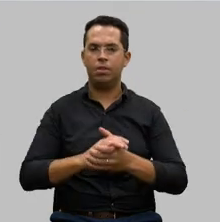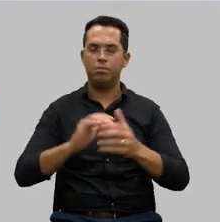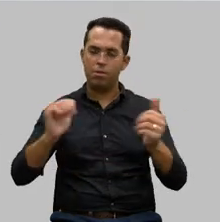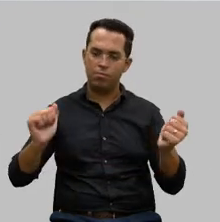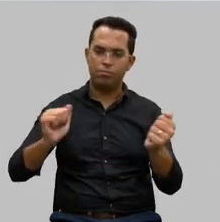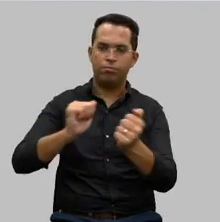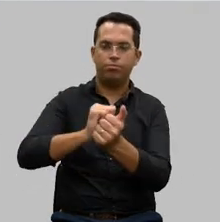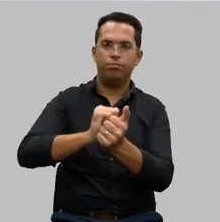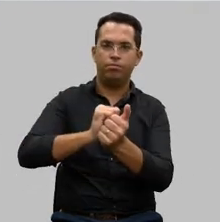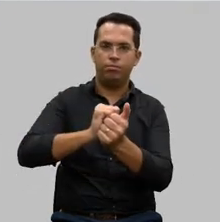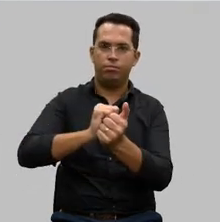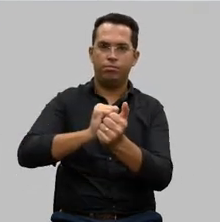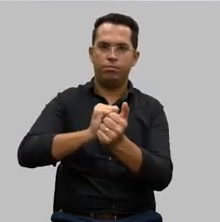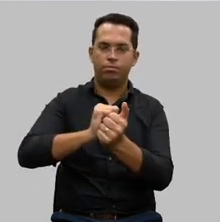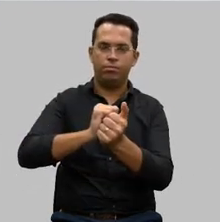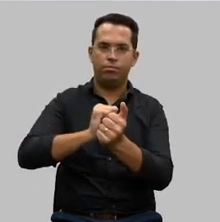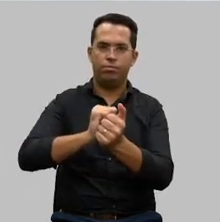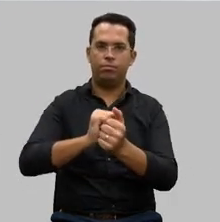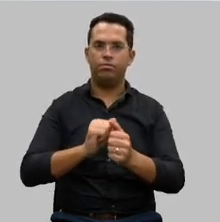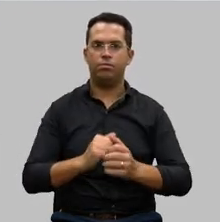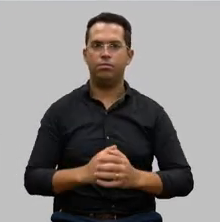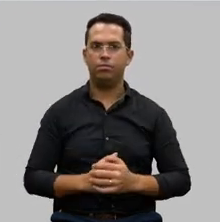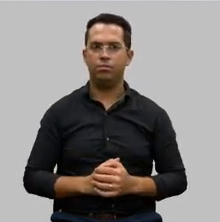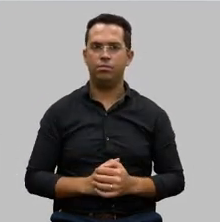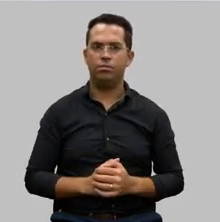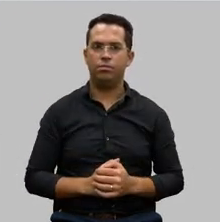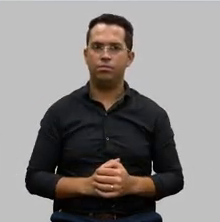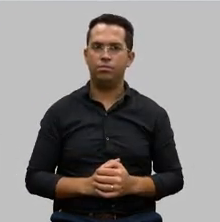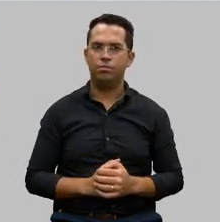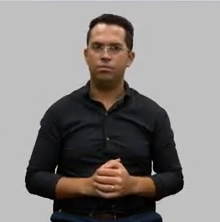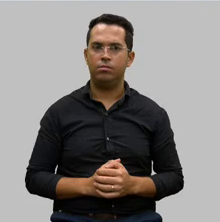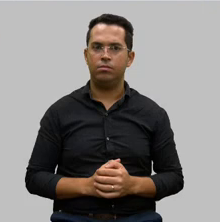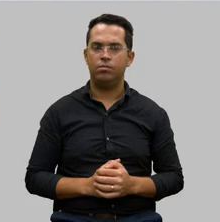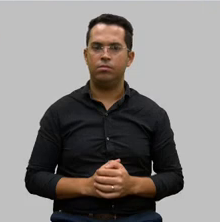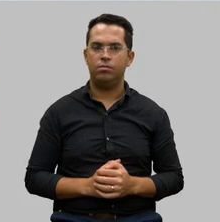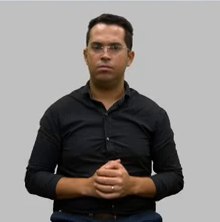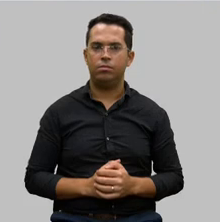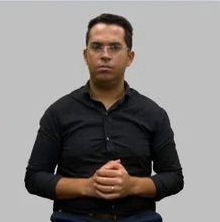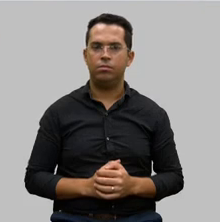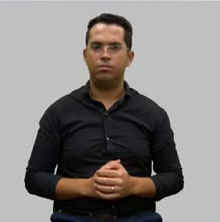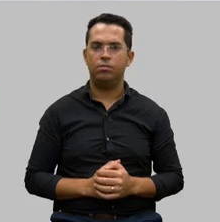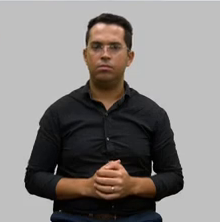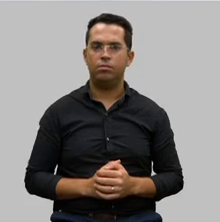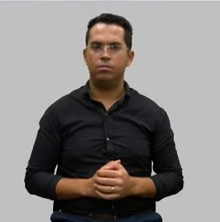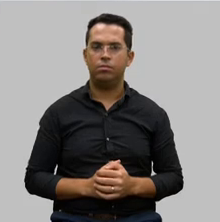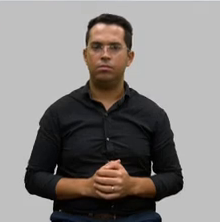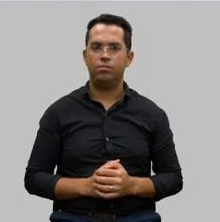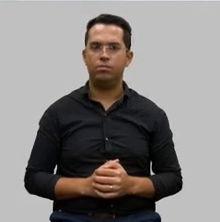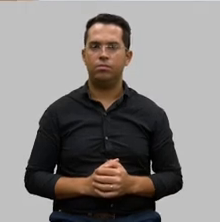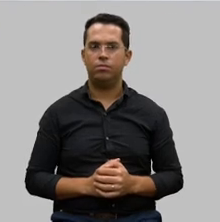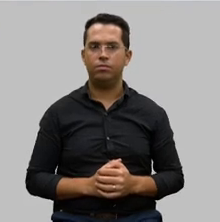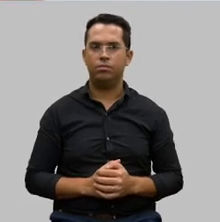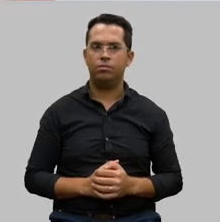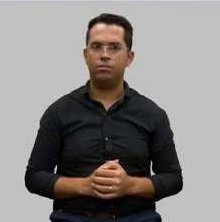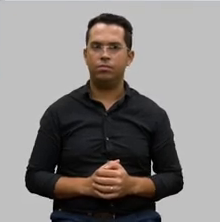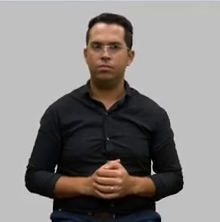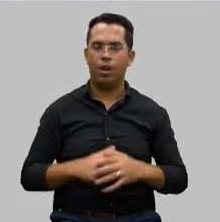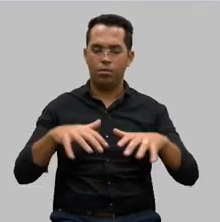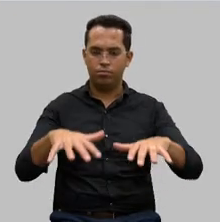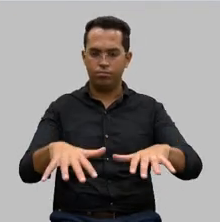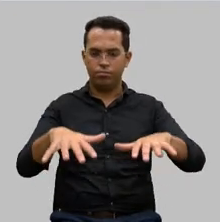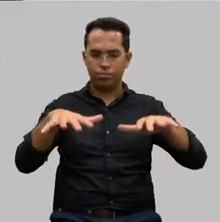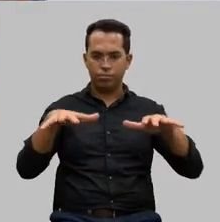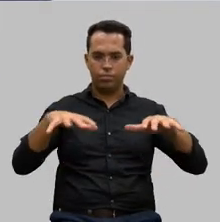idosos cadeirante entendeu então nós fazemos asas reivindicações separadas audiência pública separada com os cadeirantes